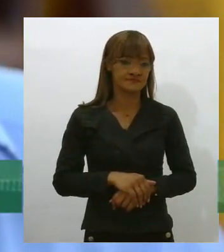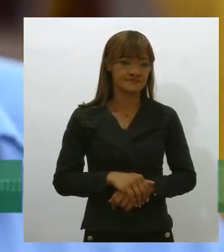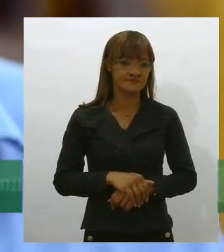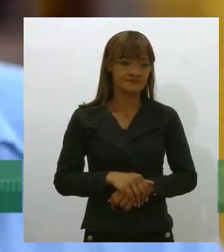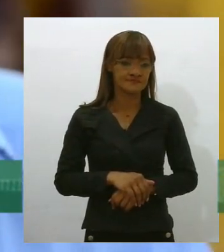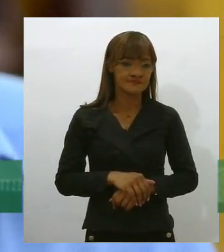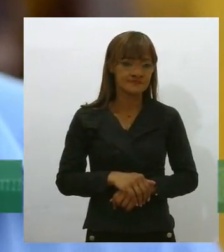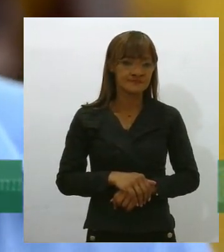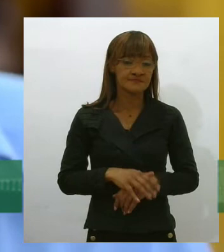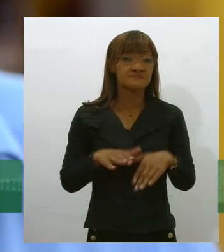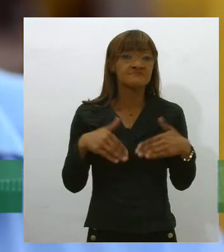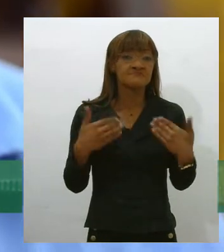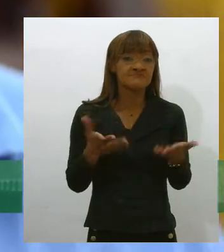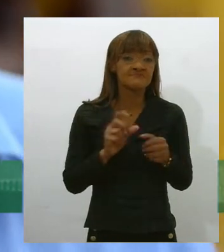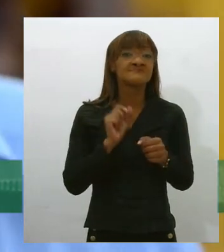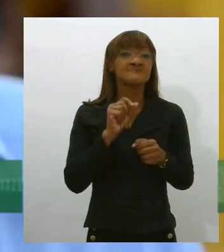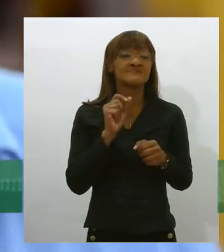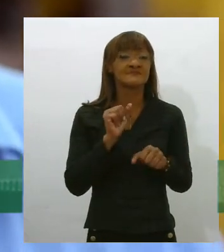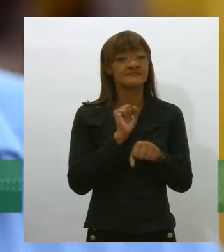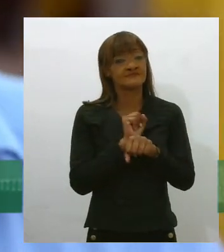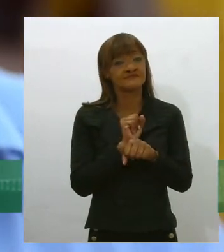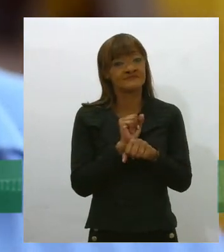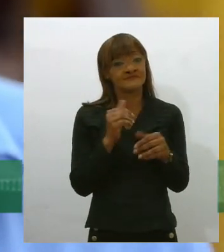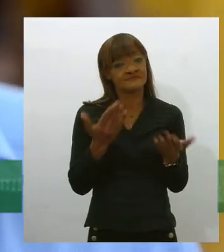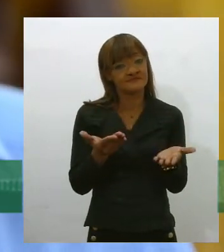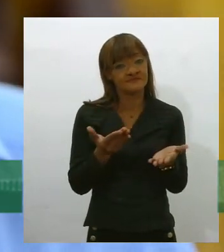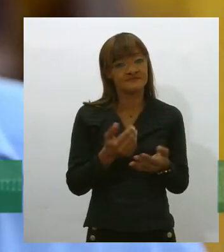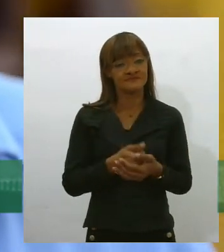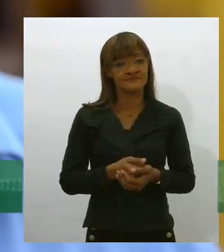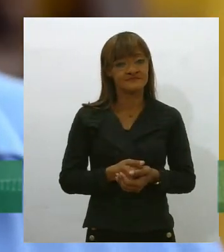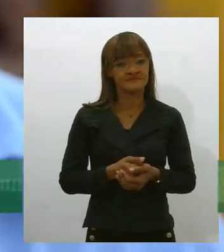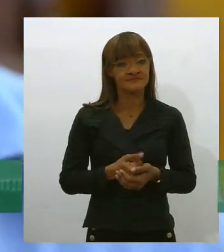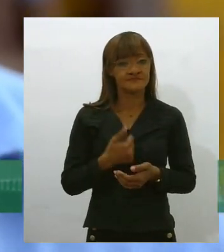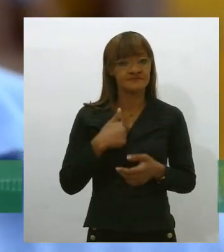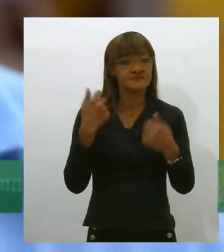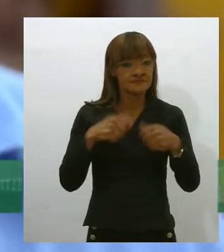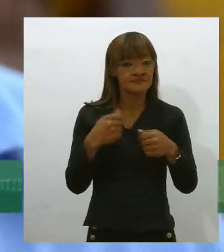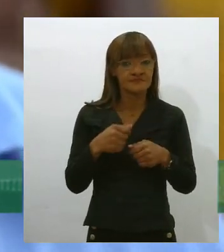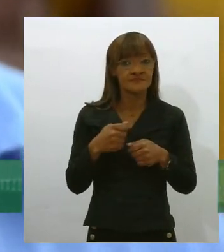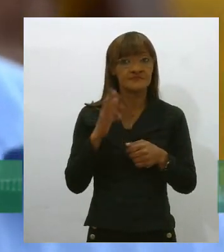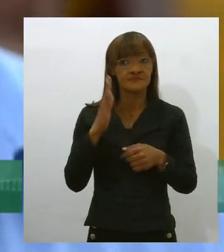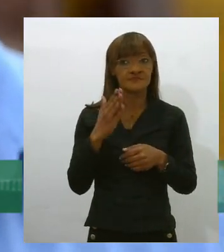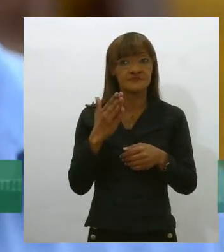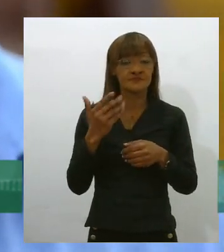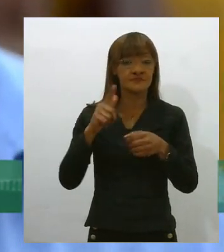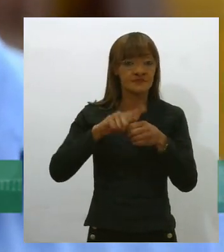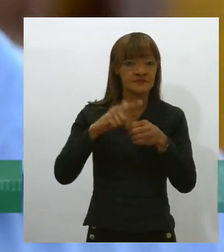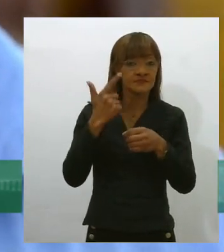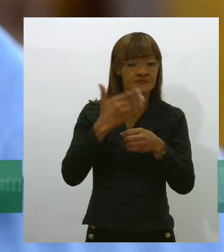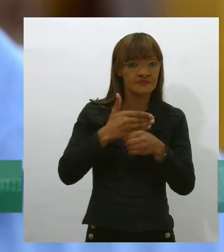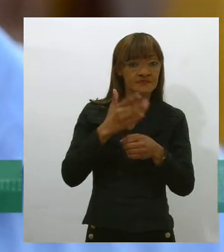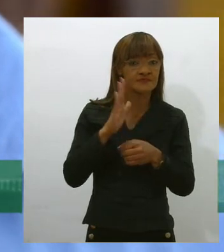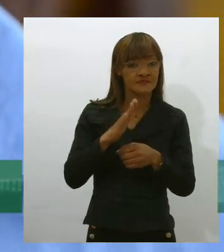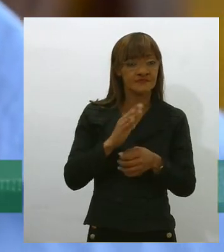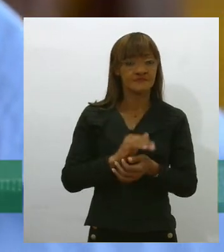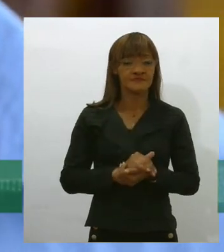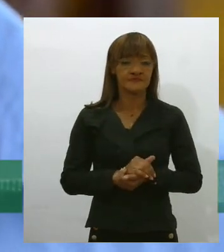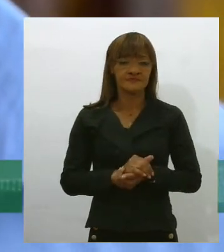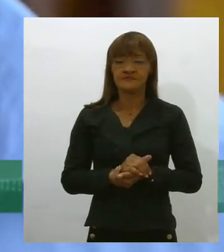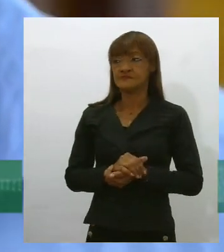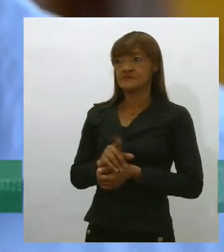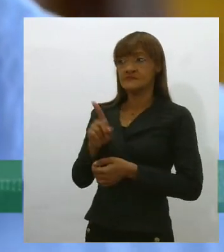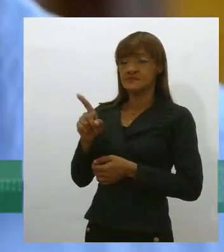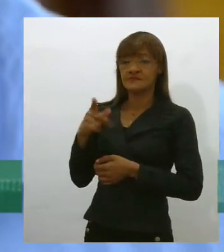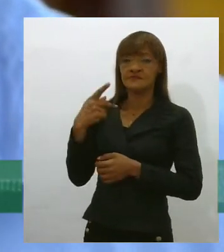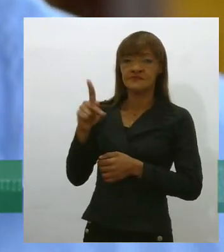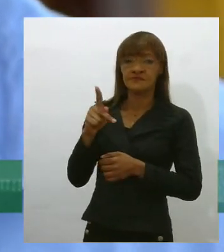eu ia fazer eu ia ficar na mão né sem ele e eu tenho que pegar uma lotação aí qualquer para acabar de chegar né E se o seu programa de